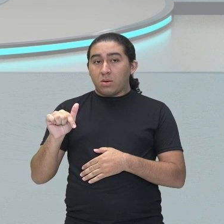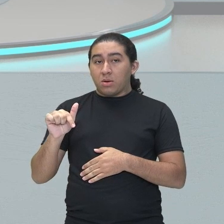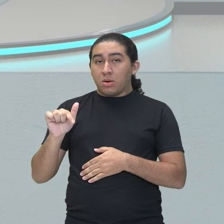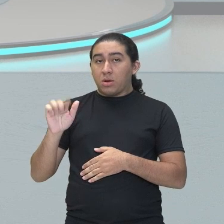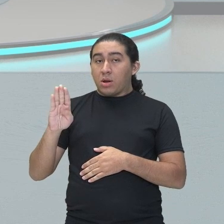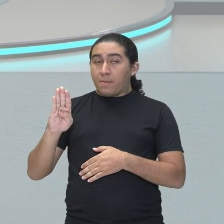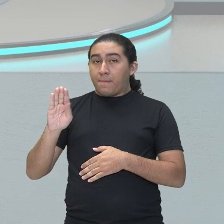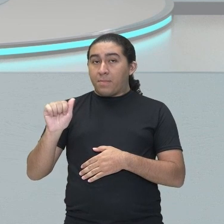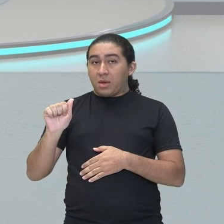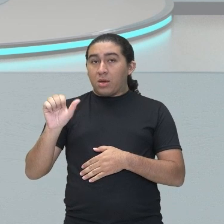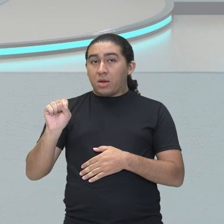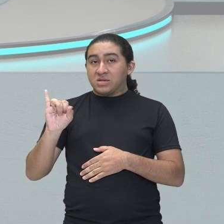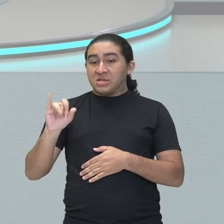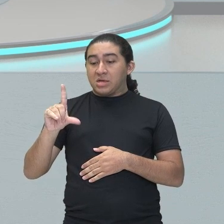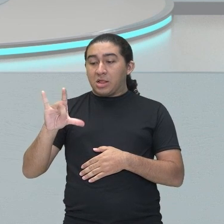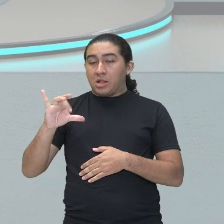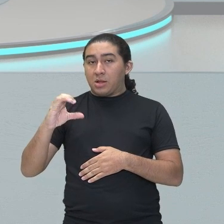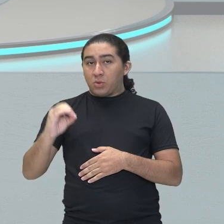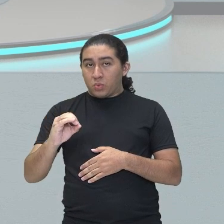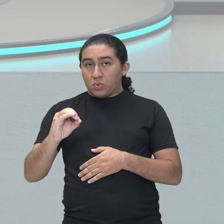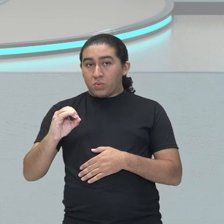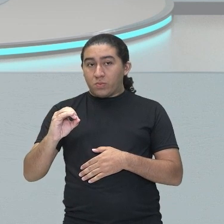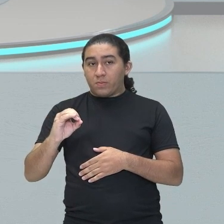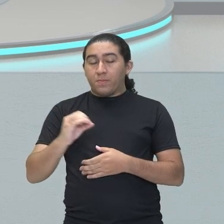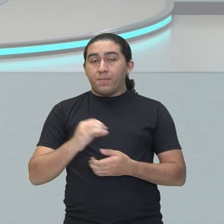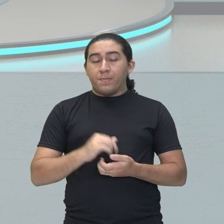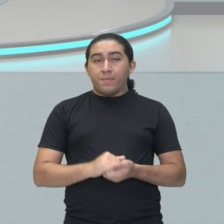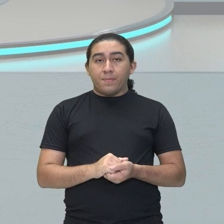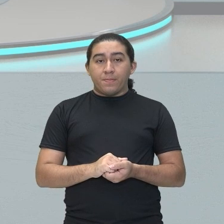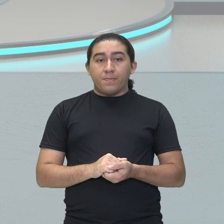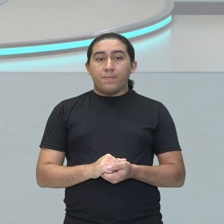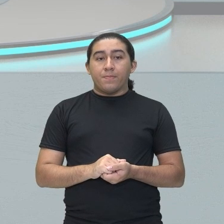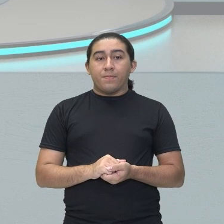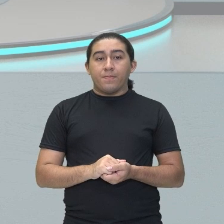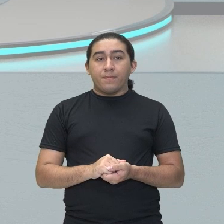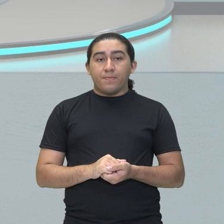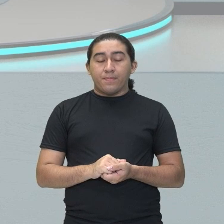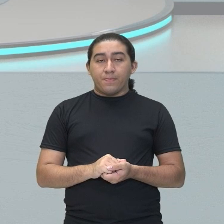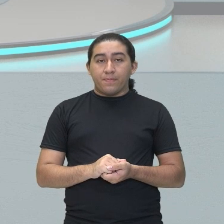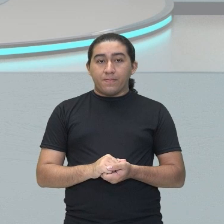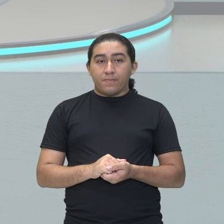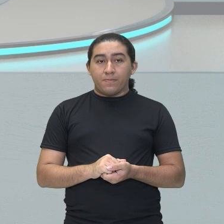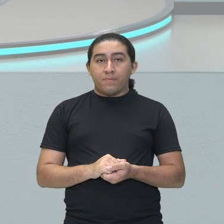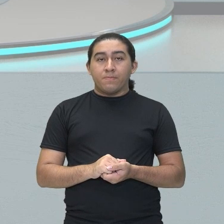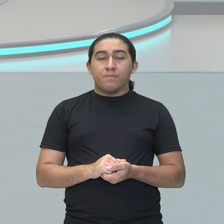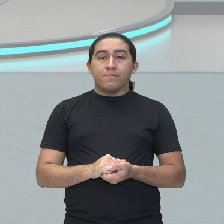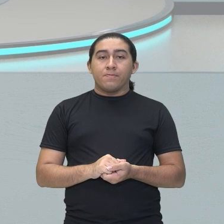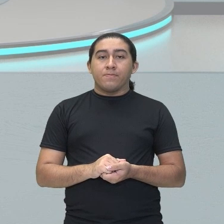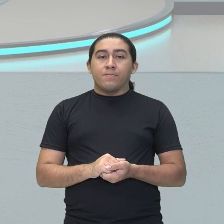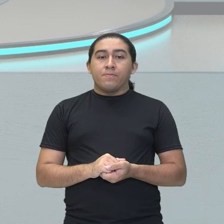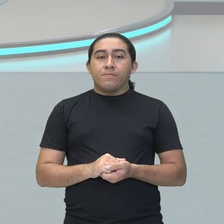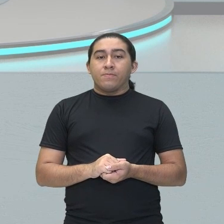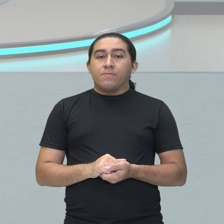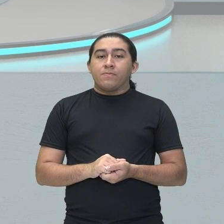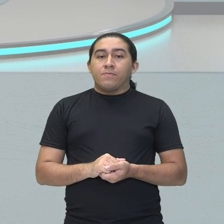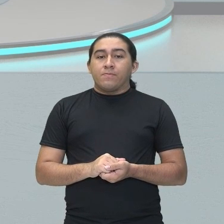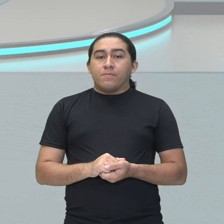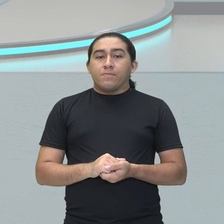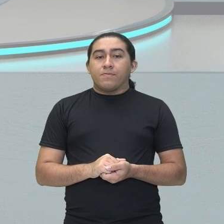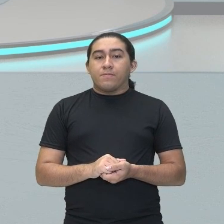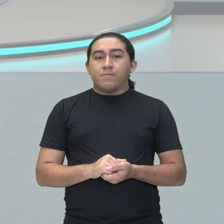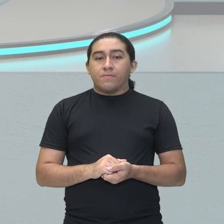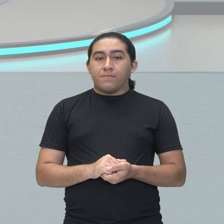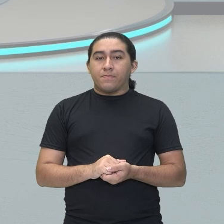Basílio da Gama, desculpe, Basílio da Gama. Basílio da Gama é um autor que ele foi